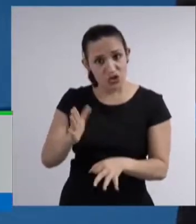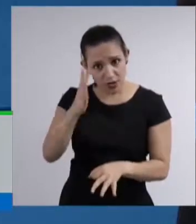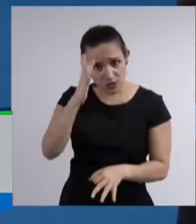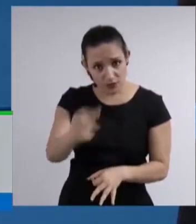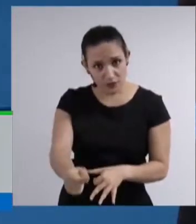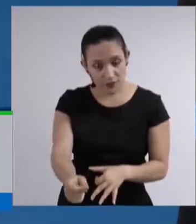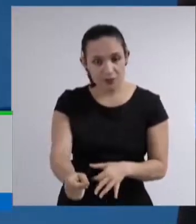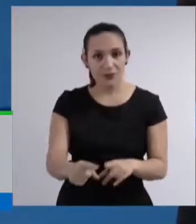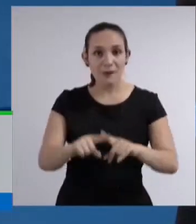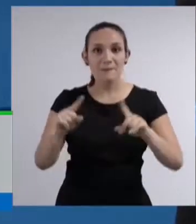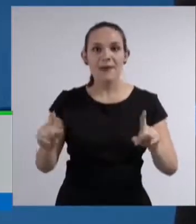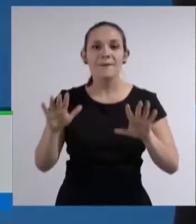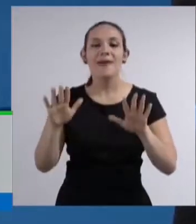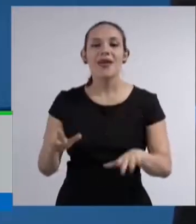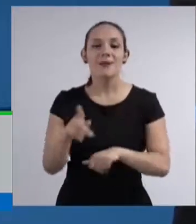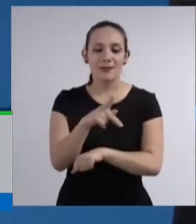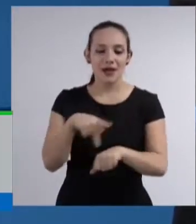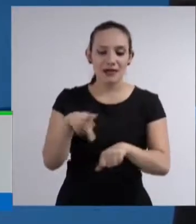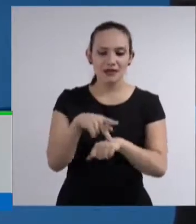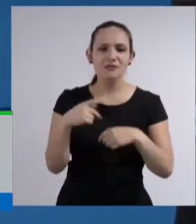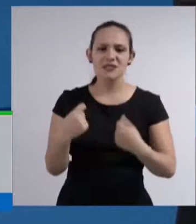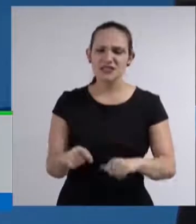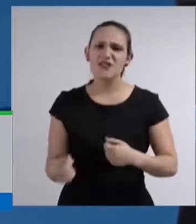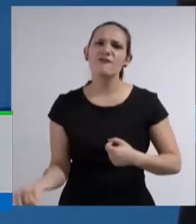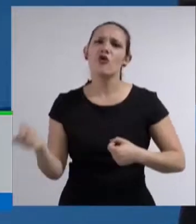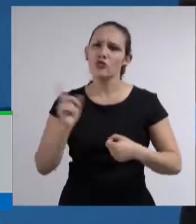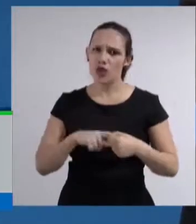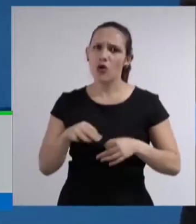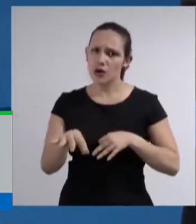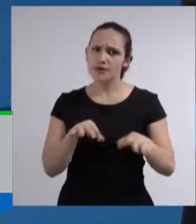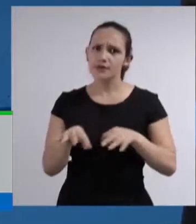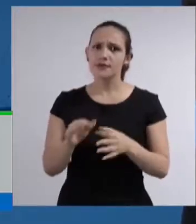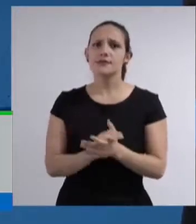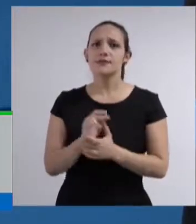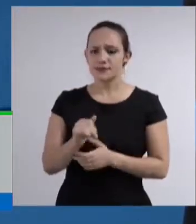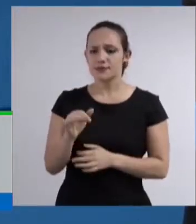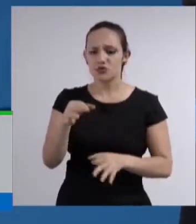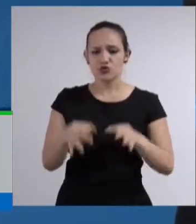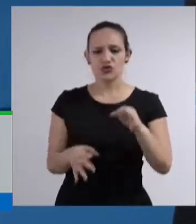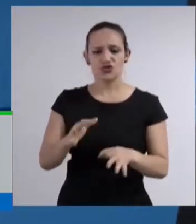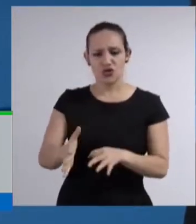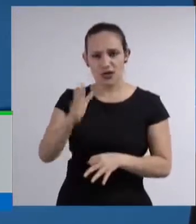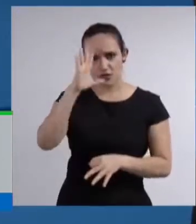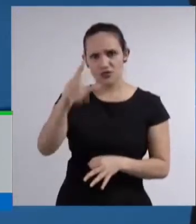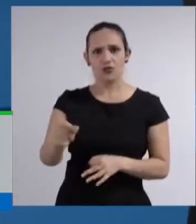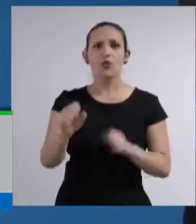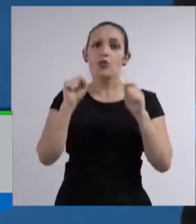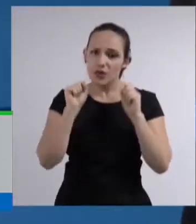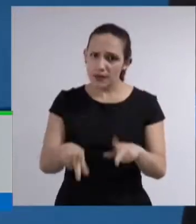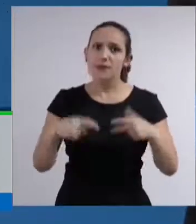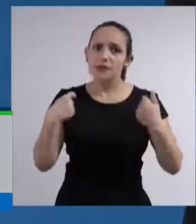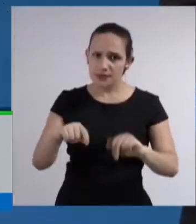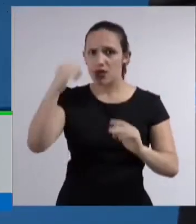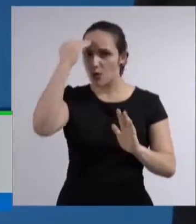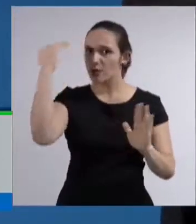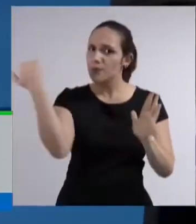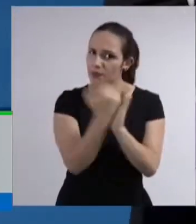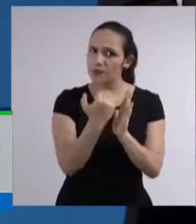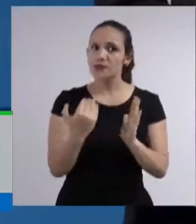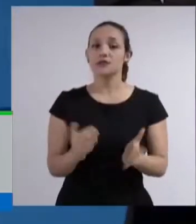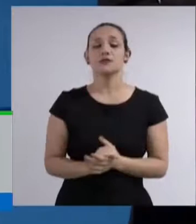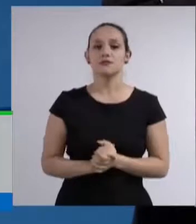aí, esse país tem que resgatar a ordem. Se houve uma decisão judicial, ela tem que ser